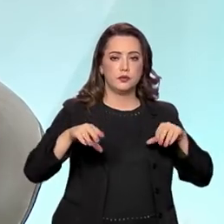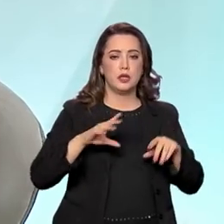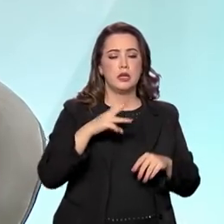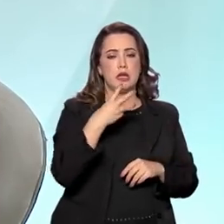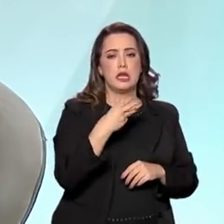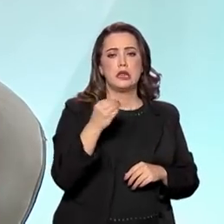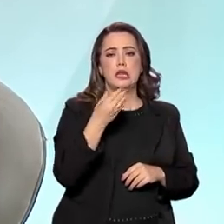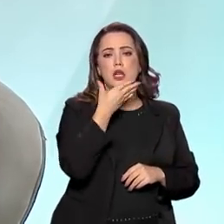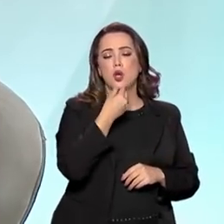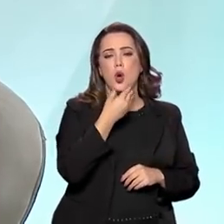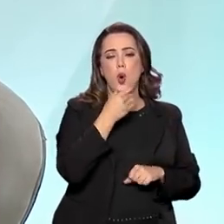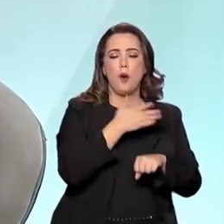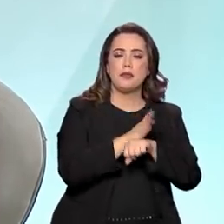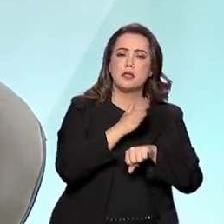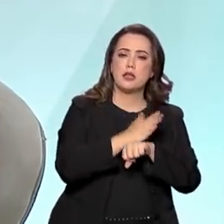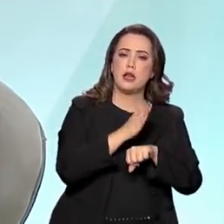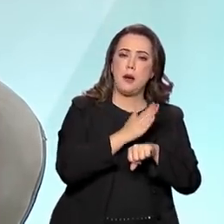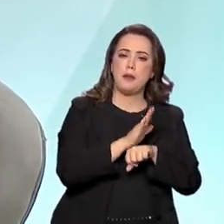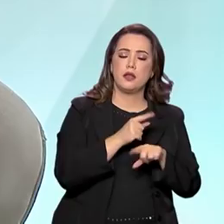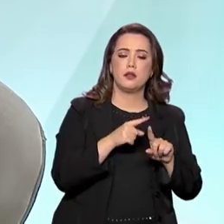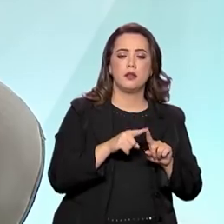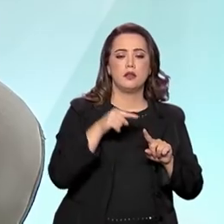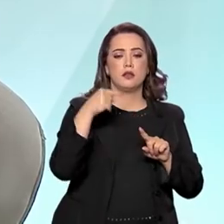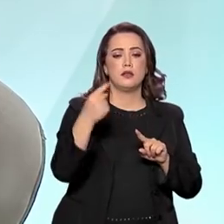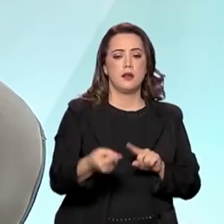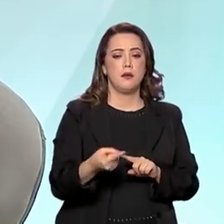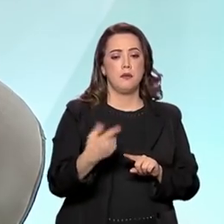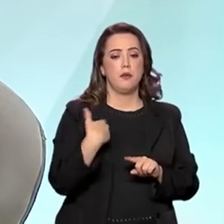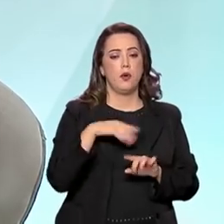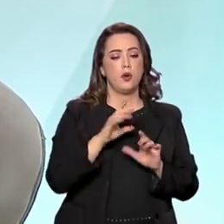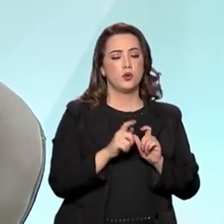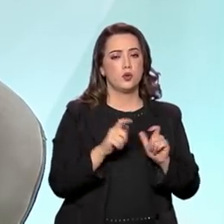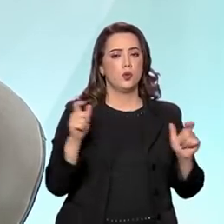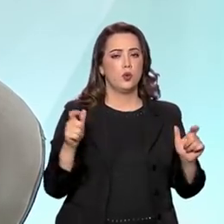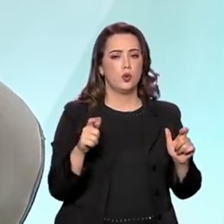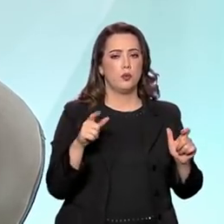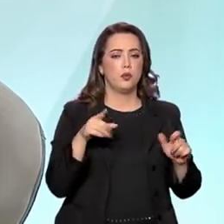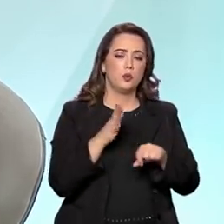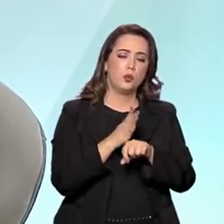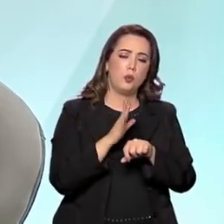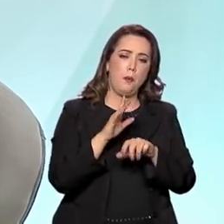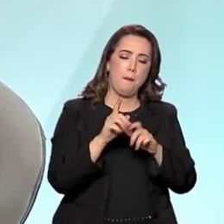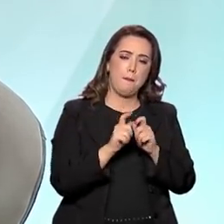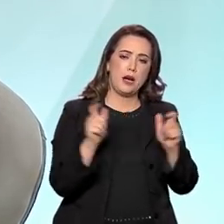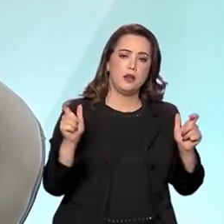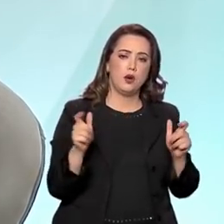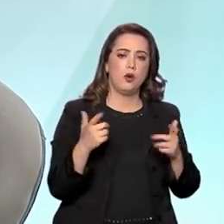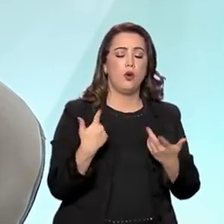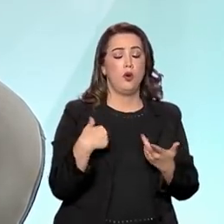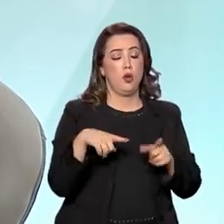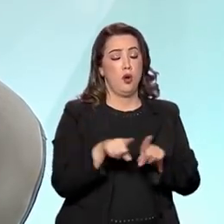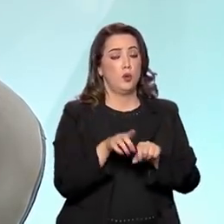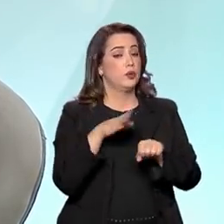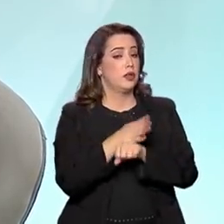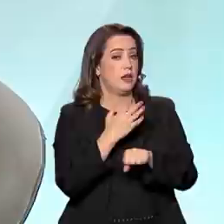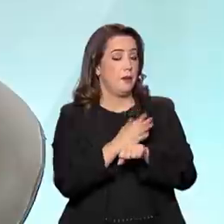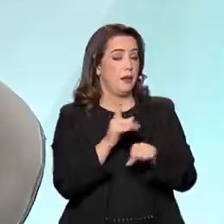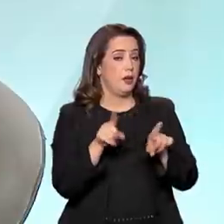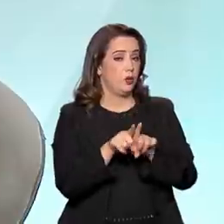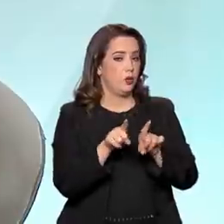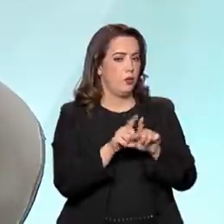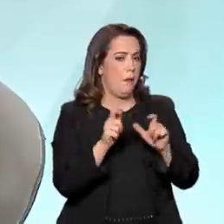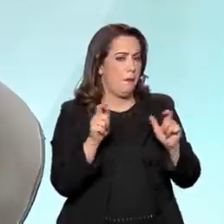homens e depois ele passa o adestramento numa fração Um pouco maior adestramento é um treinamento né temos o tema desse terminar seu treino é